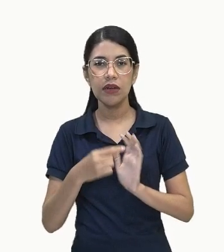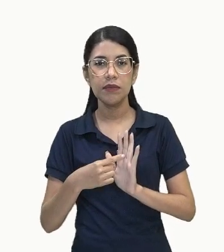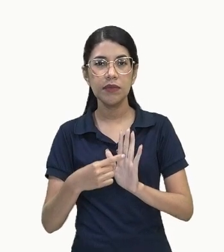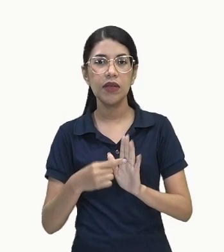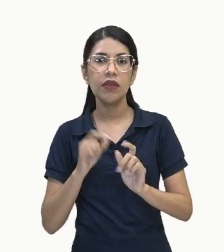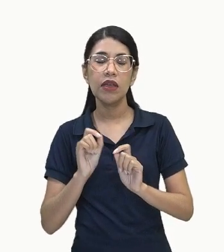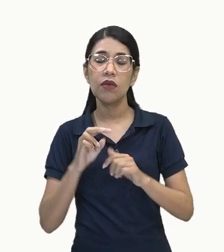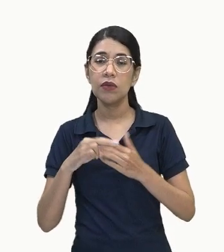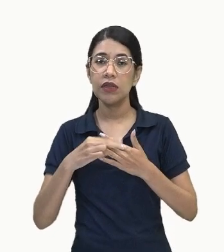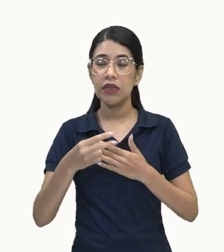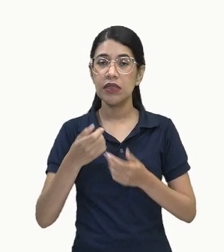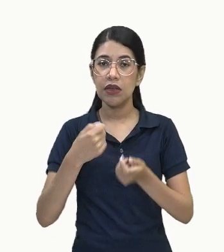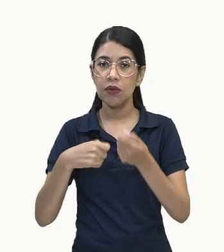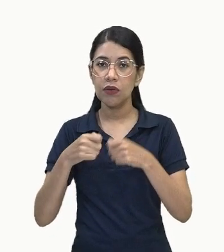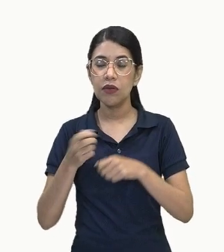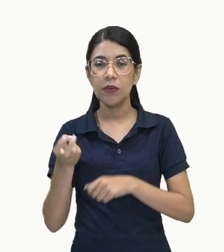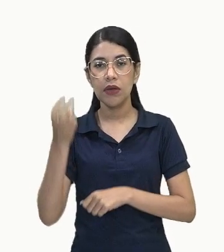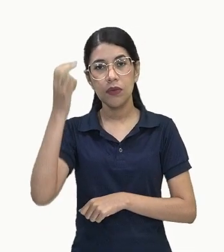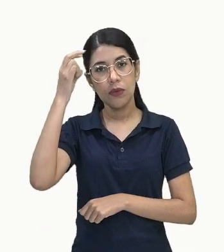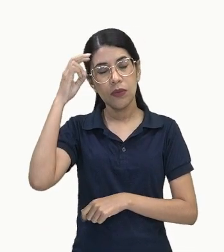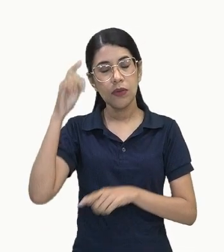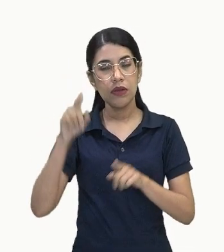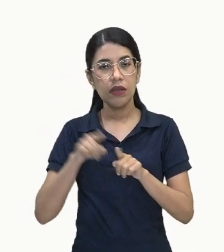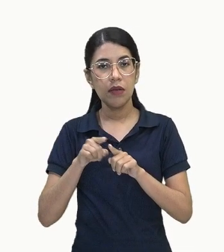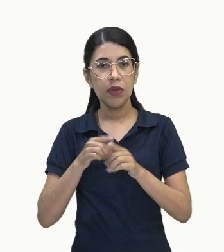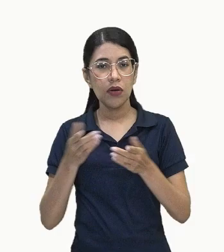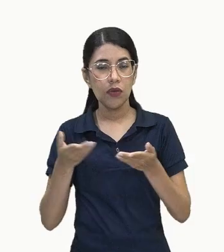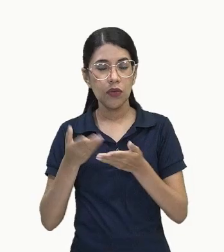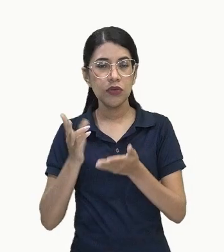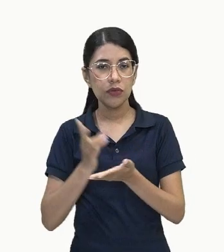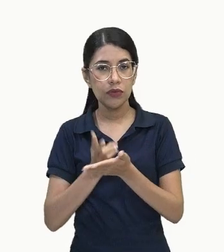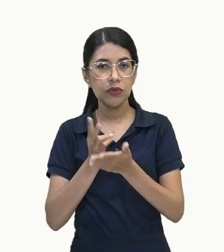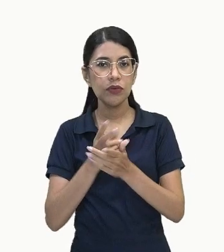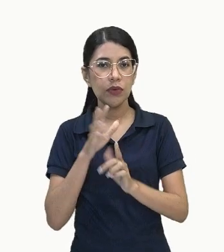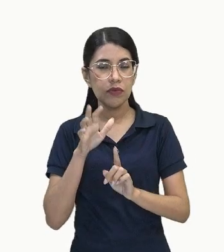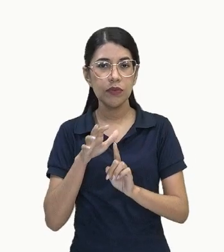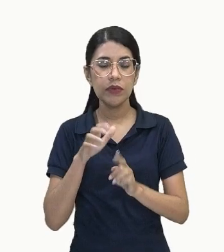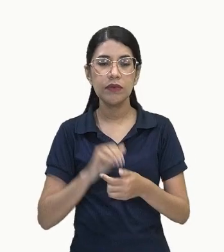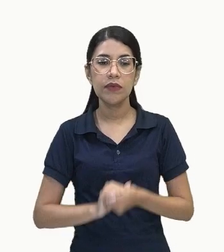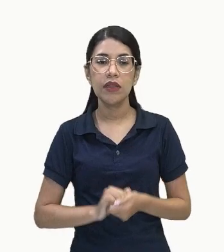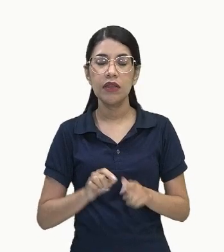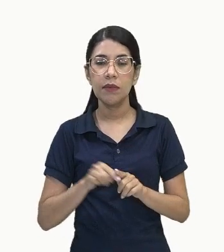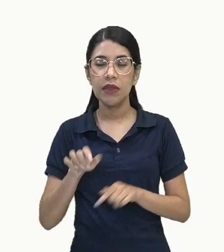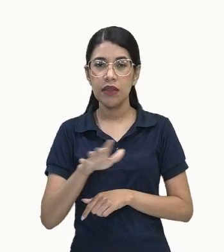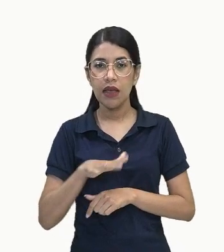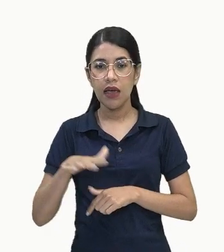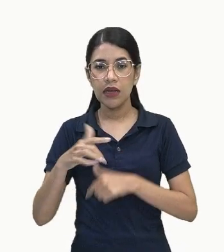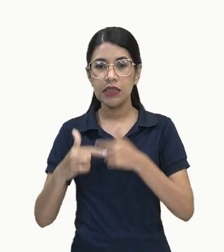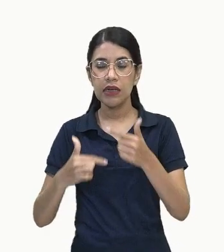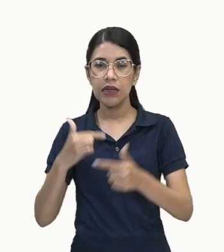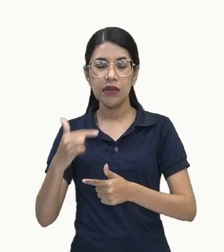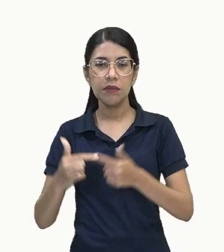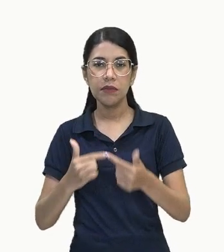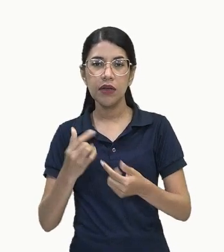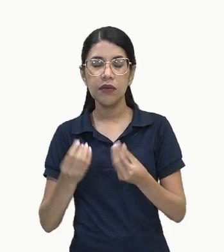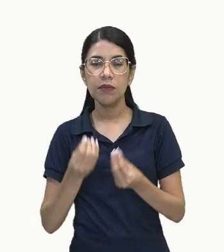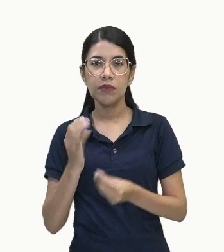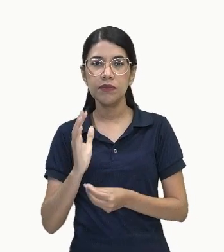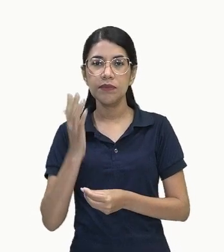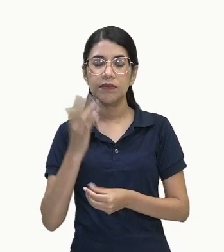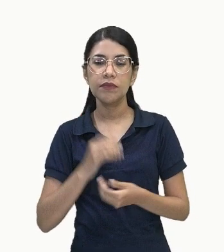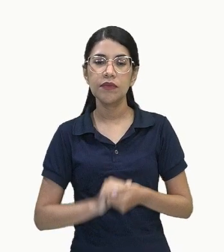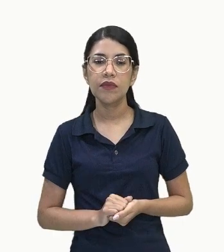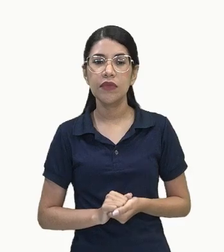econômicas, sociais e culturais até os dias de hoje. No campo das relações de trabalho, os modelos adotados